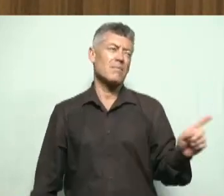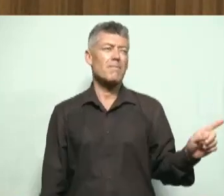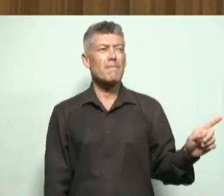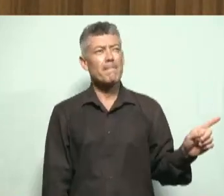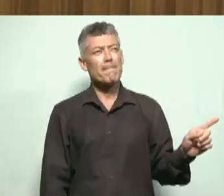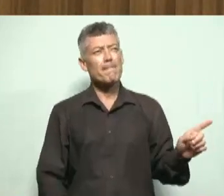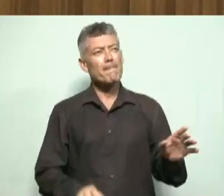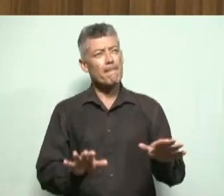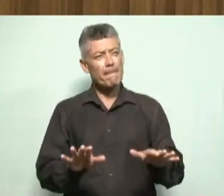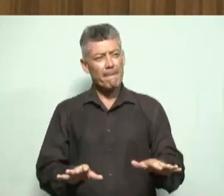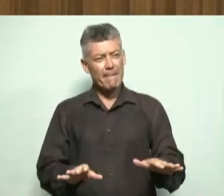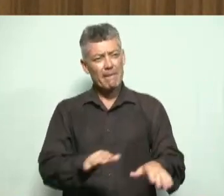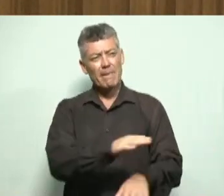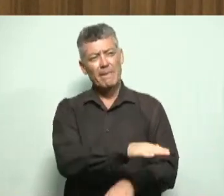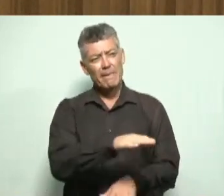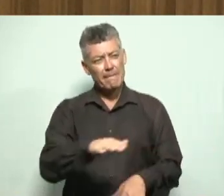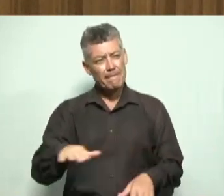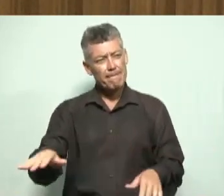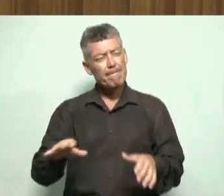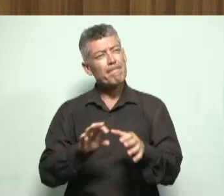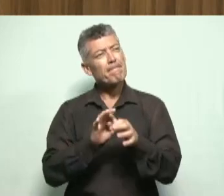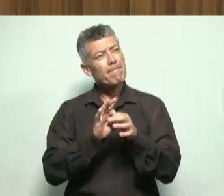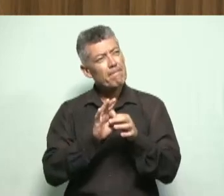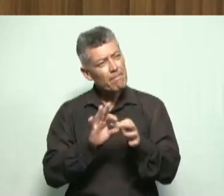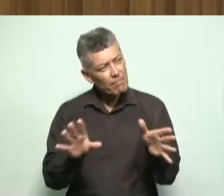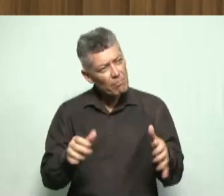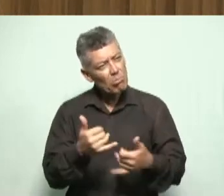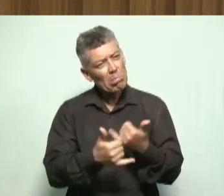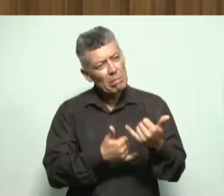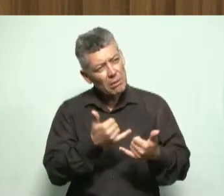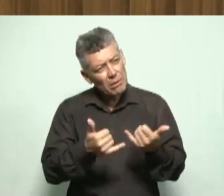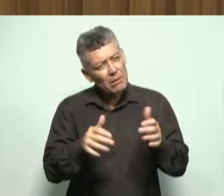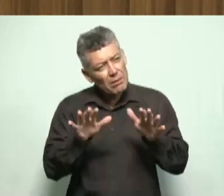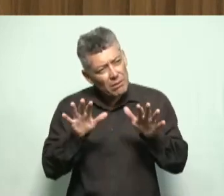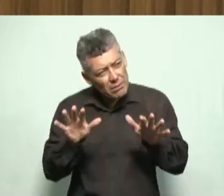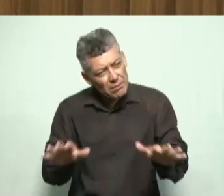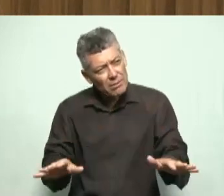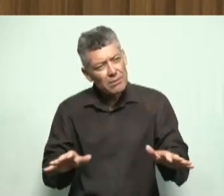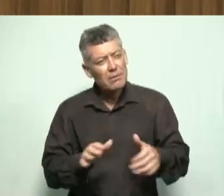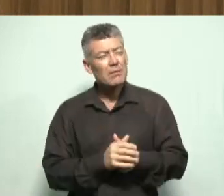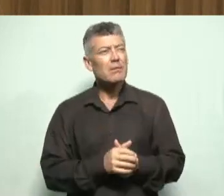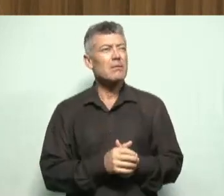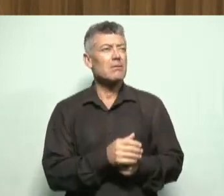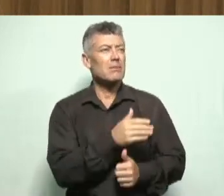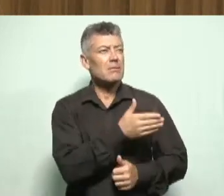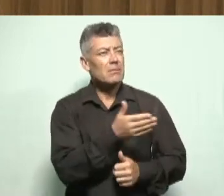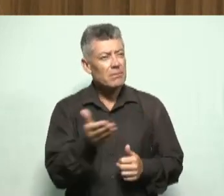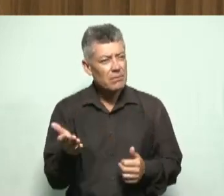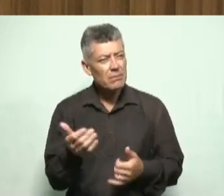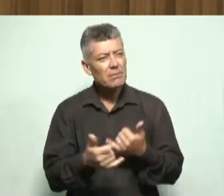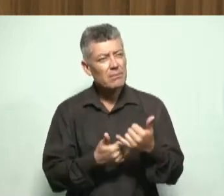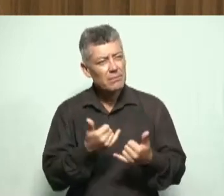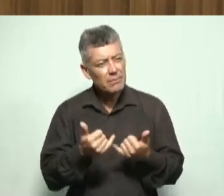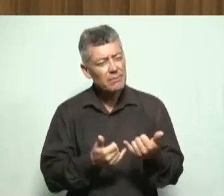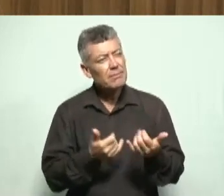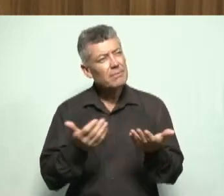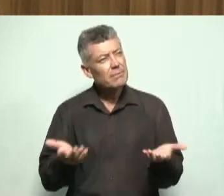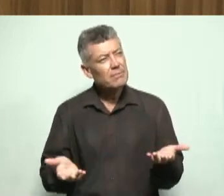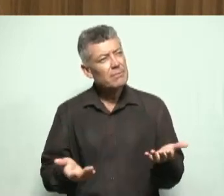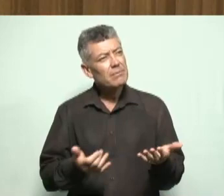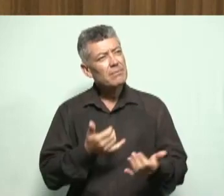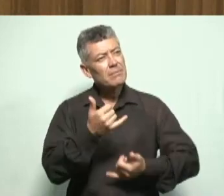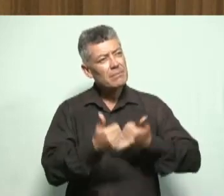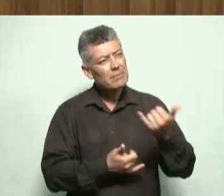as crianças serem crianças. Deixa as crianças brincarem. Nós brincamos, gente. A gente correu, a gente